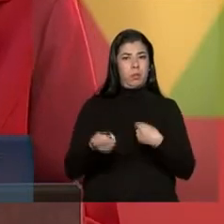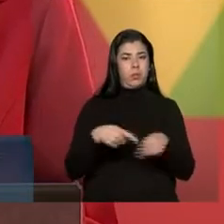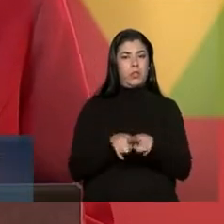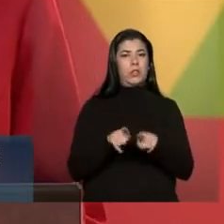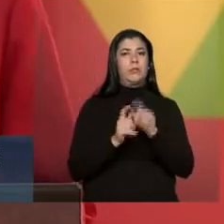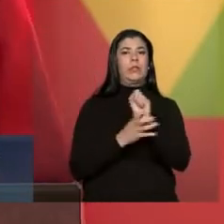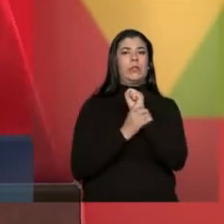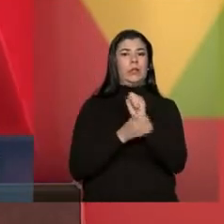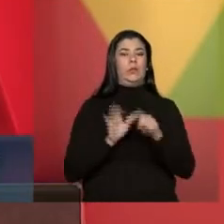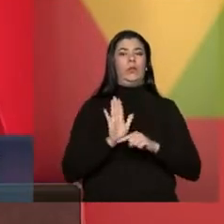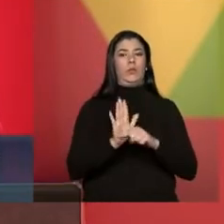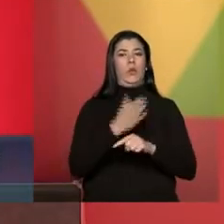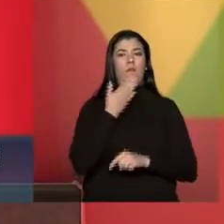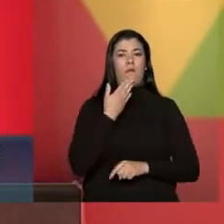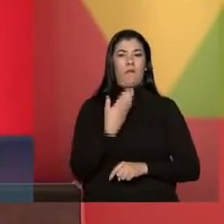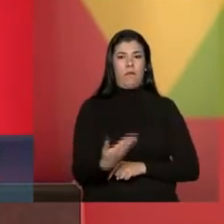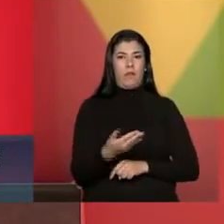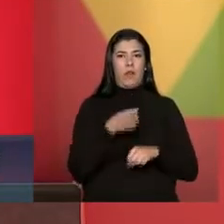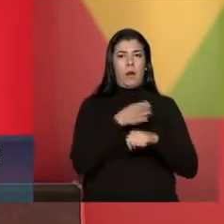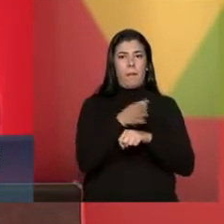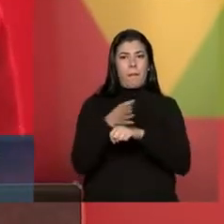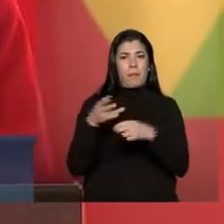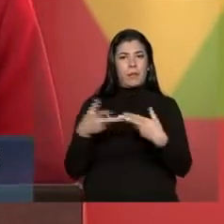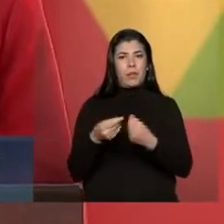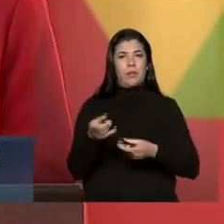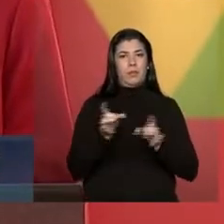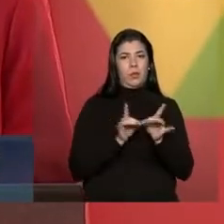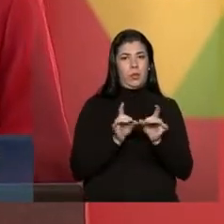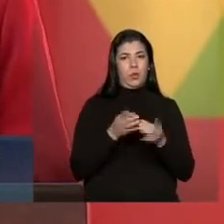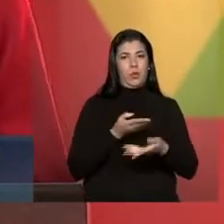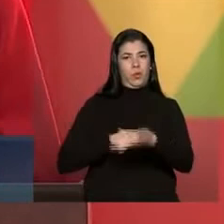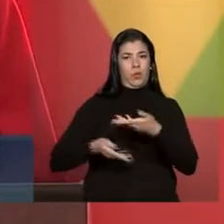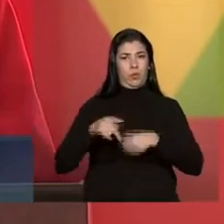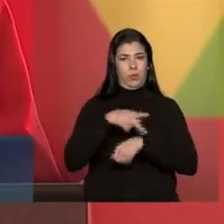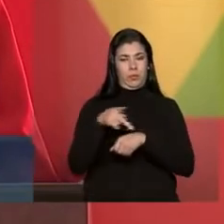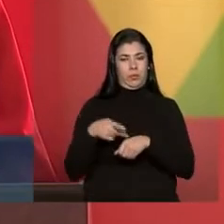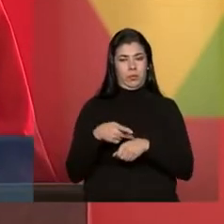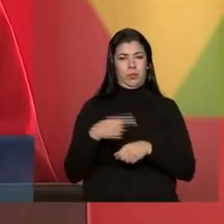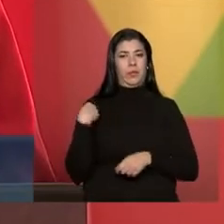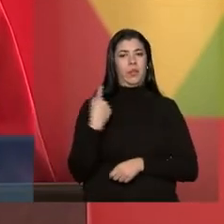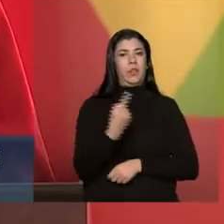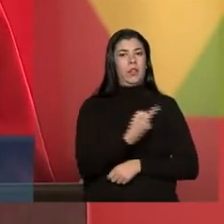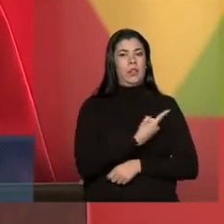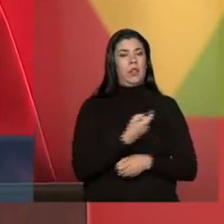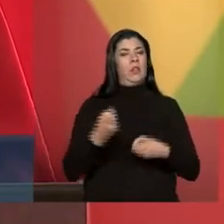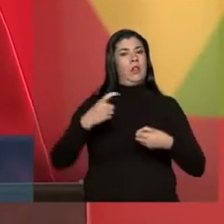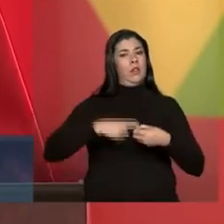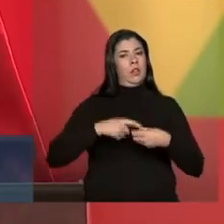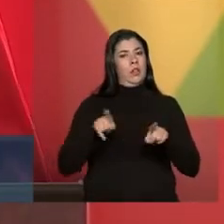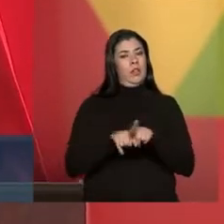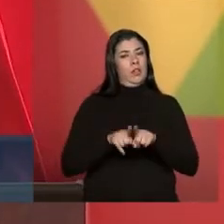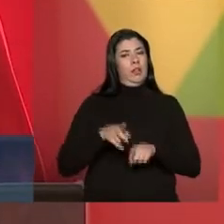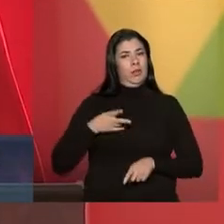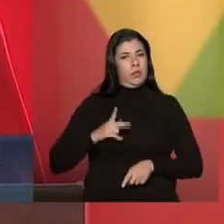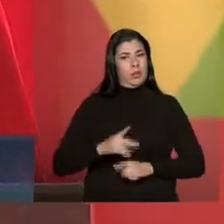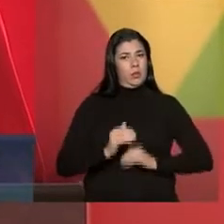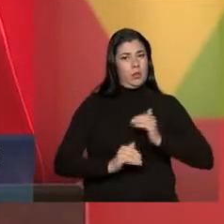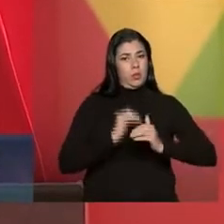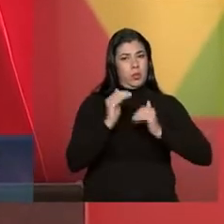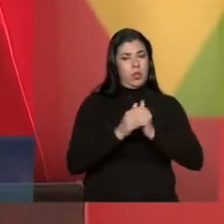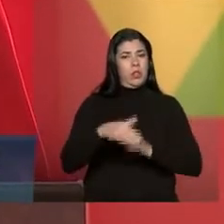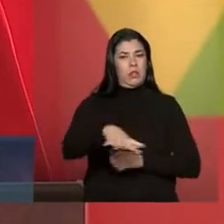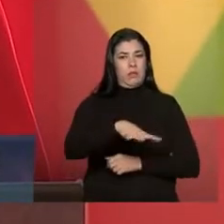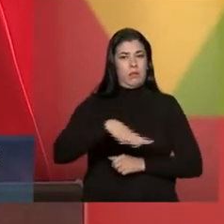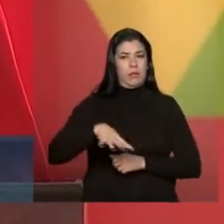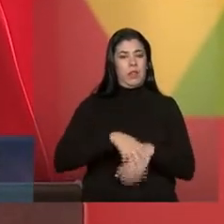que favorece os investimentos e o comércio entre o Brasil e a China. nossa parceria avança também no campo